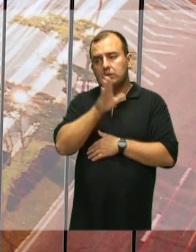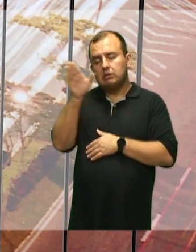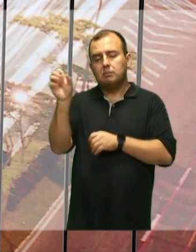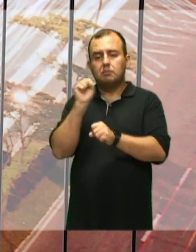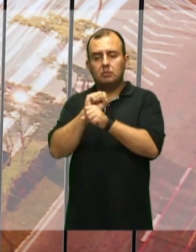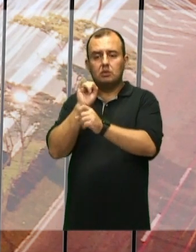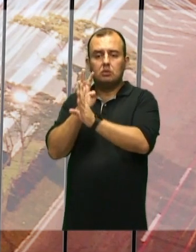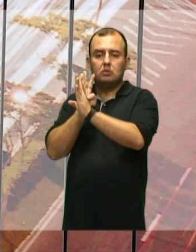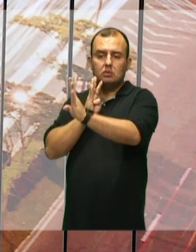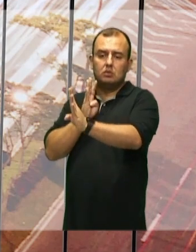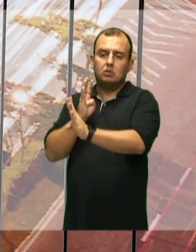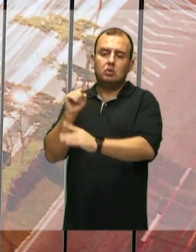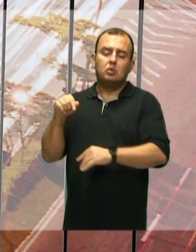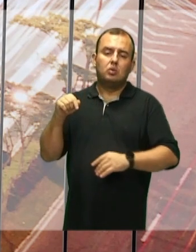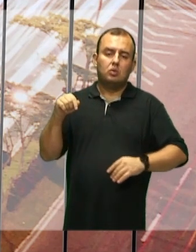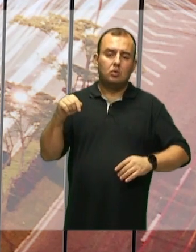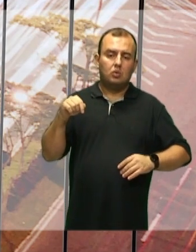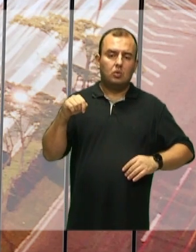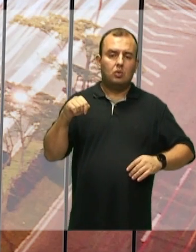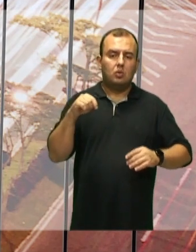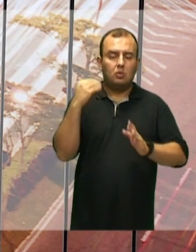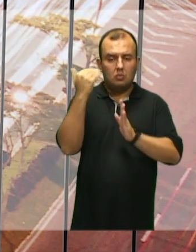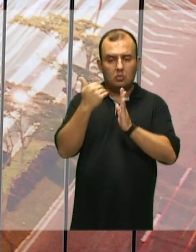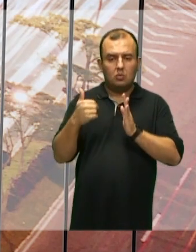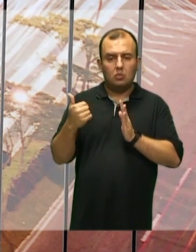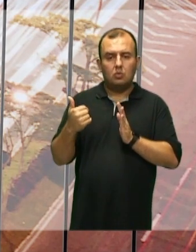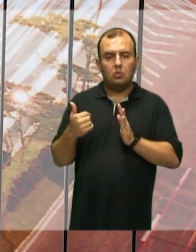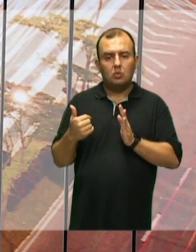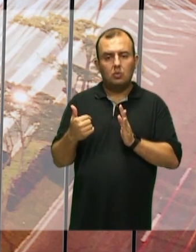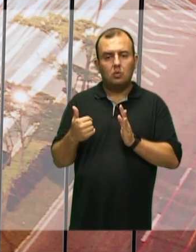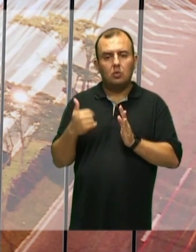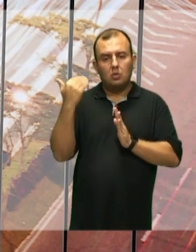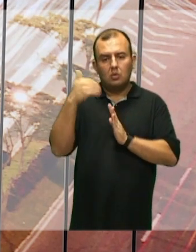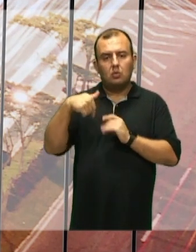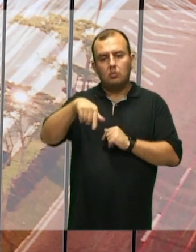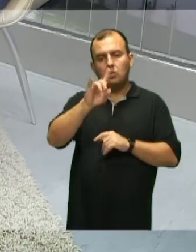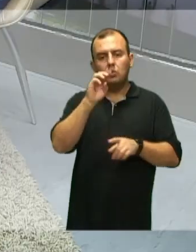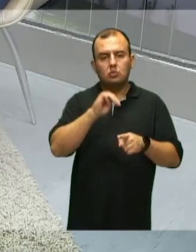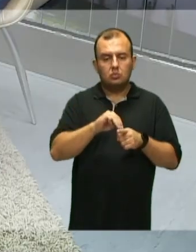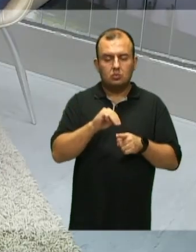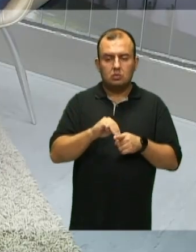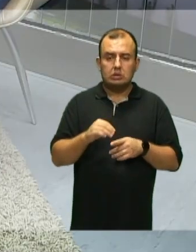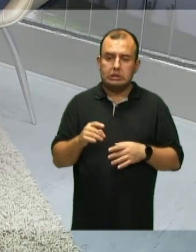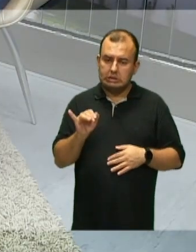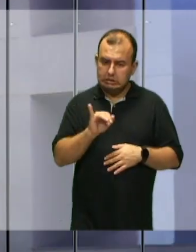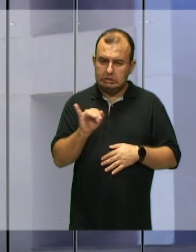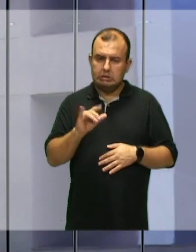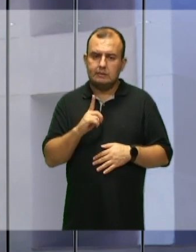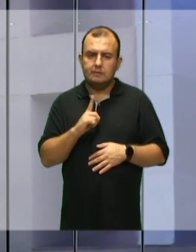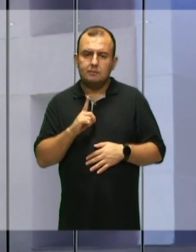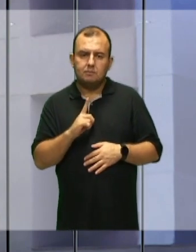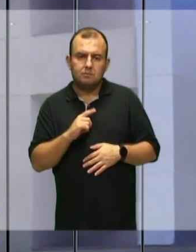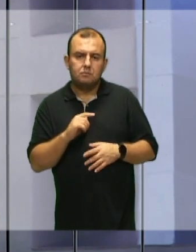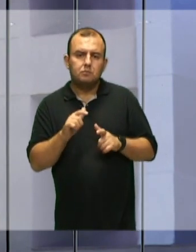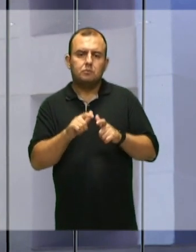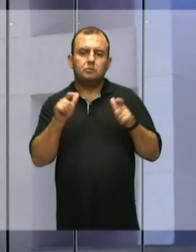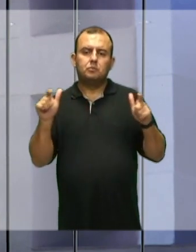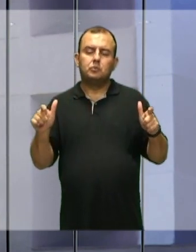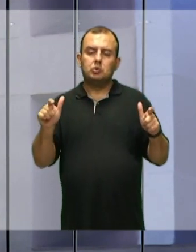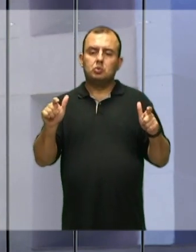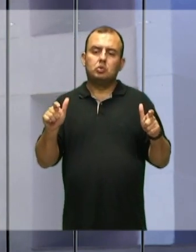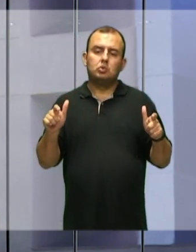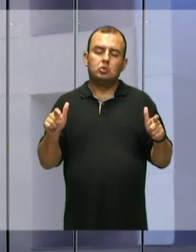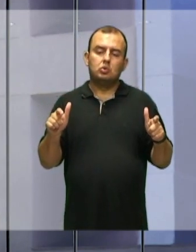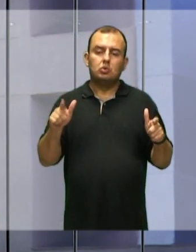ou ser encaminhado pela regulação do estado pela regulação do estado para outro município é e tá aí hoje tem o maior hospital do